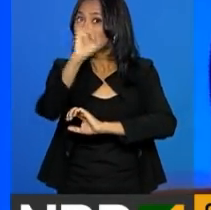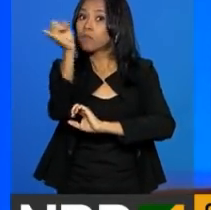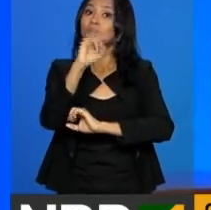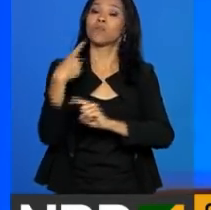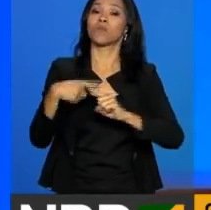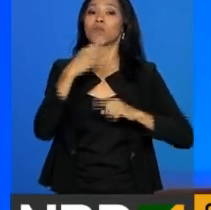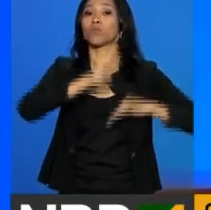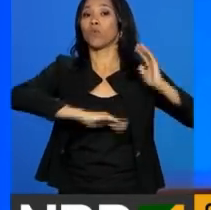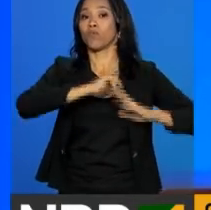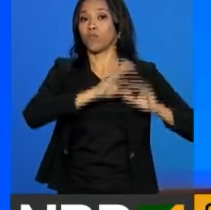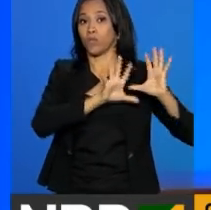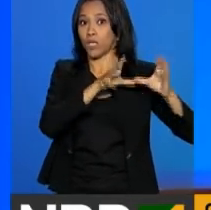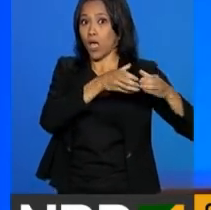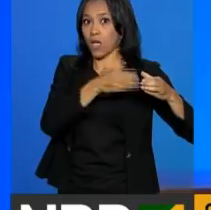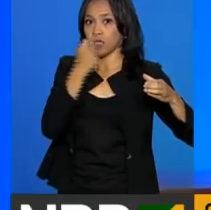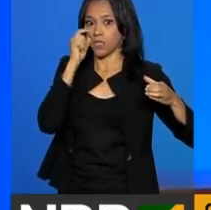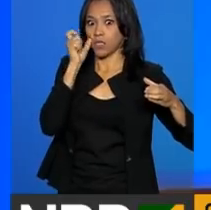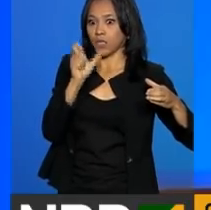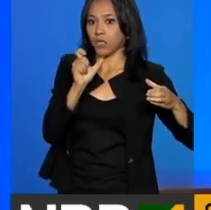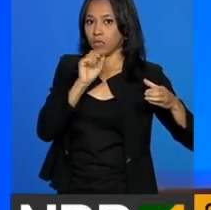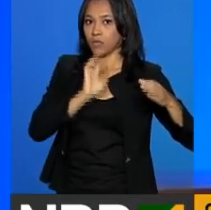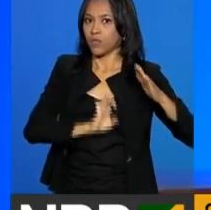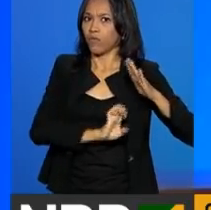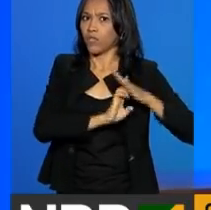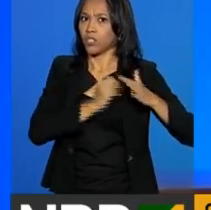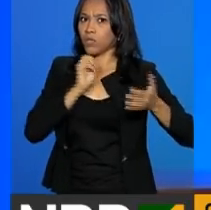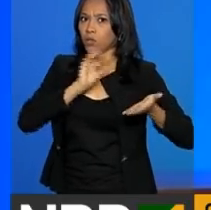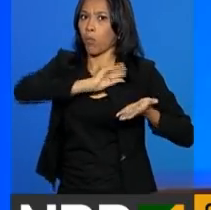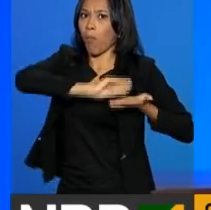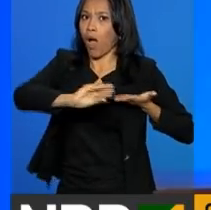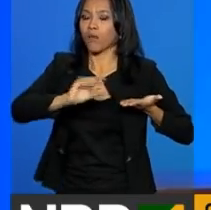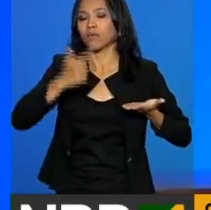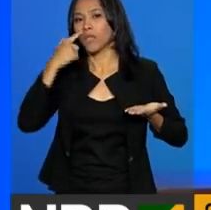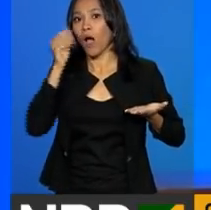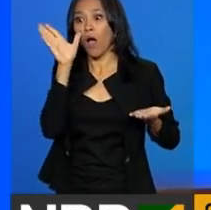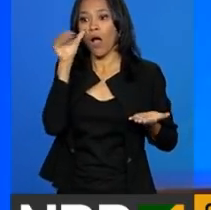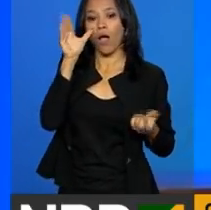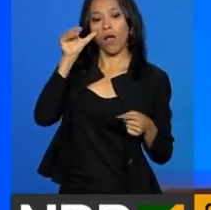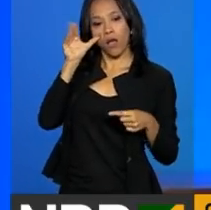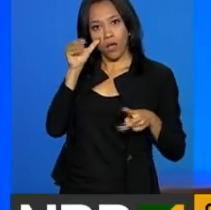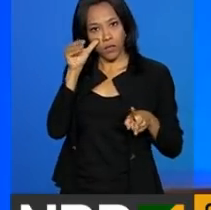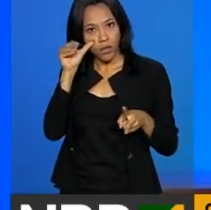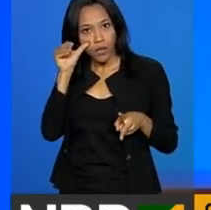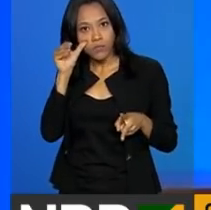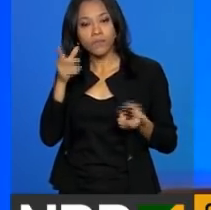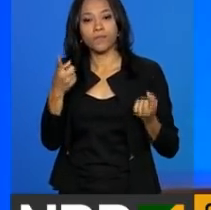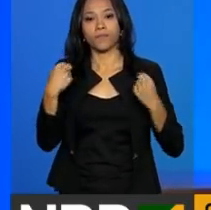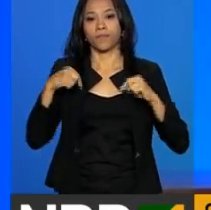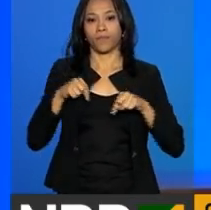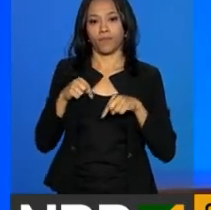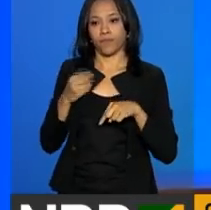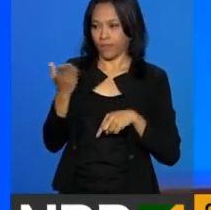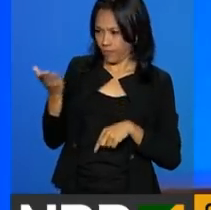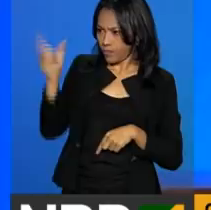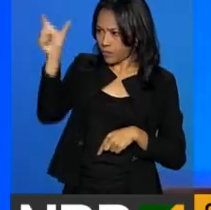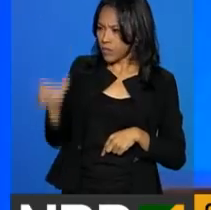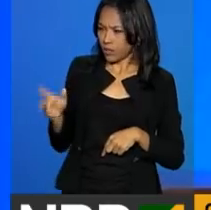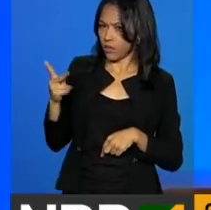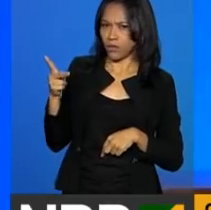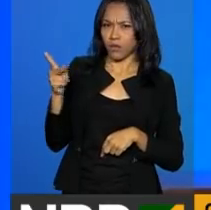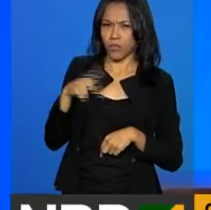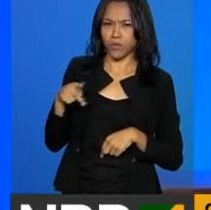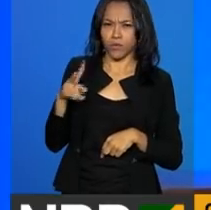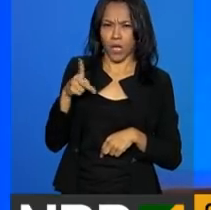estes dados todos aliás nesse particular eu quero dizer que se um professor da puc há muito tempo